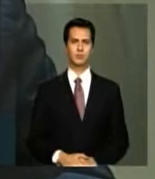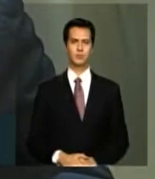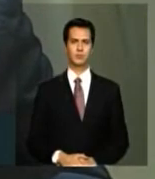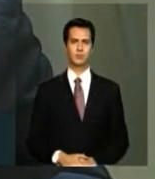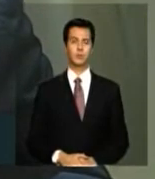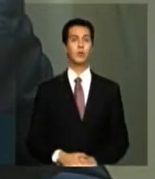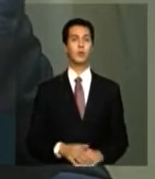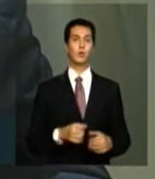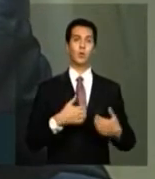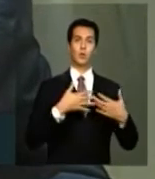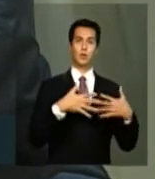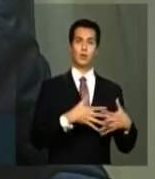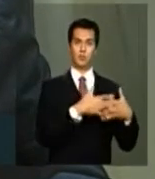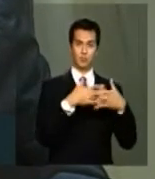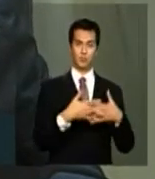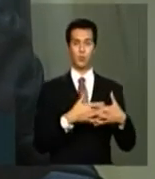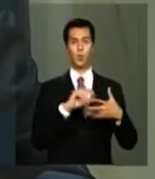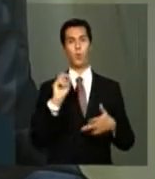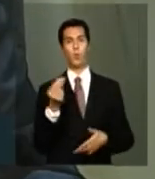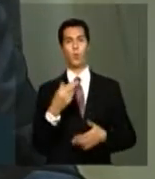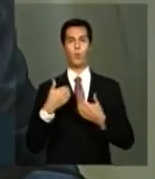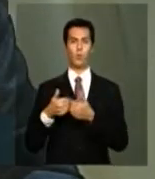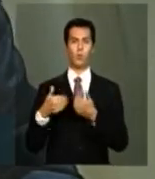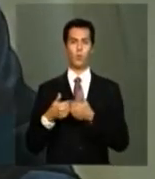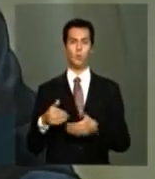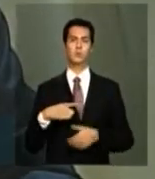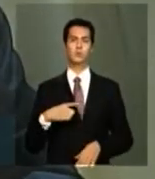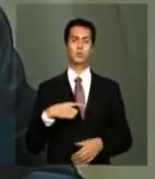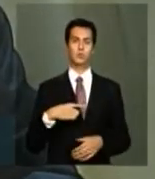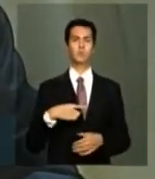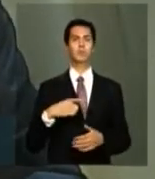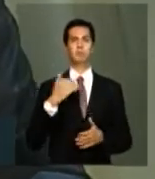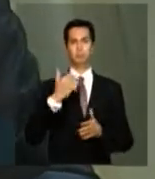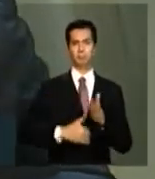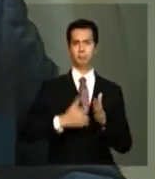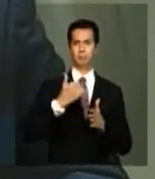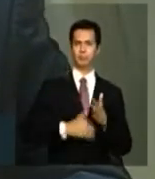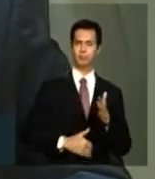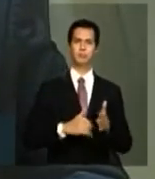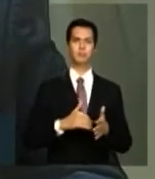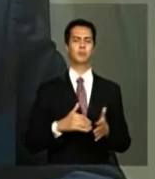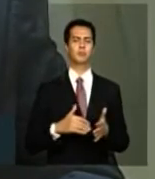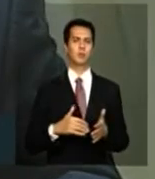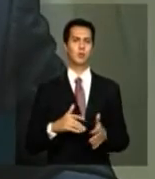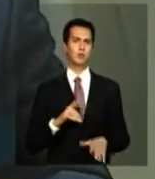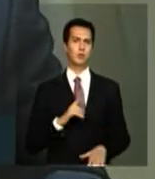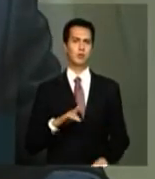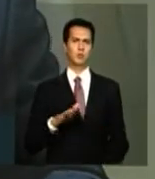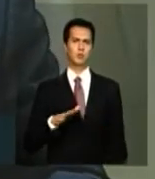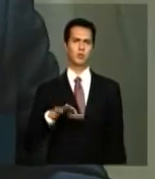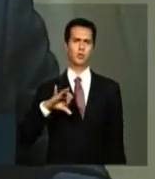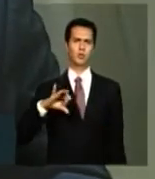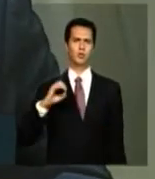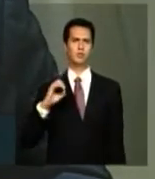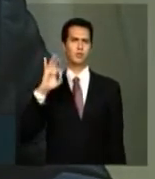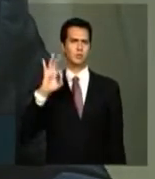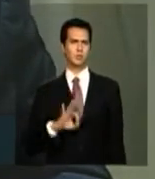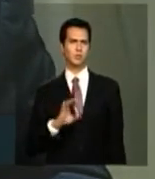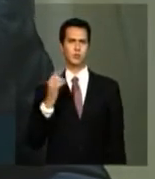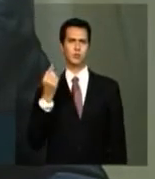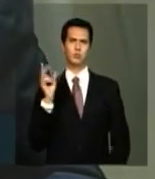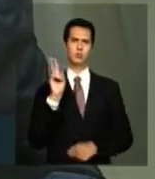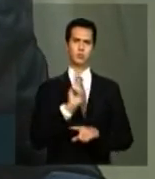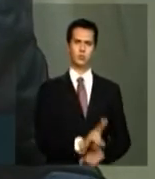são linhas de financiamento que dão cobertura de 90% do financiamento e o